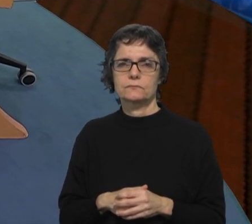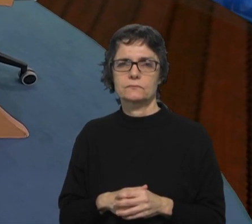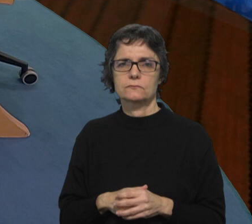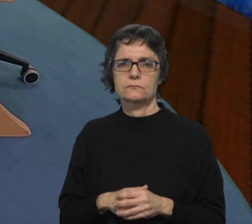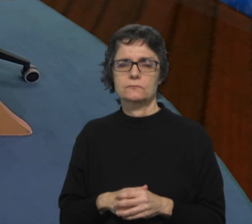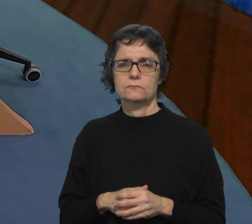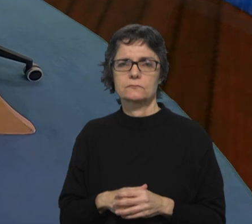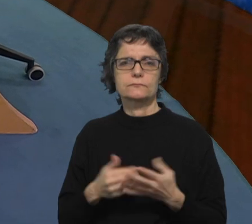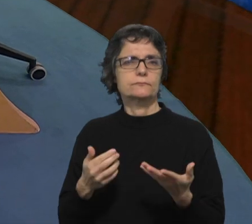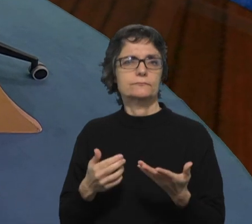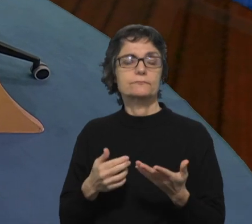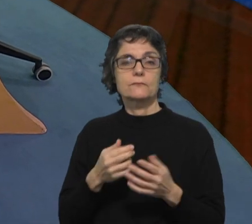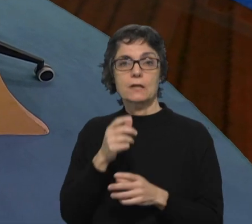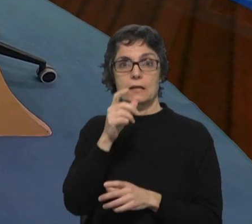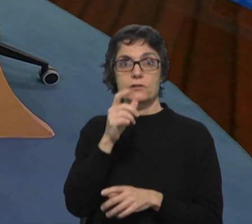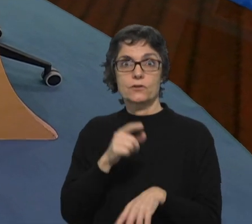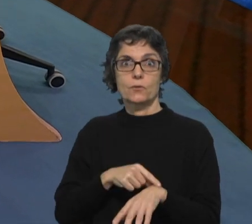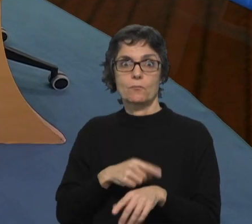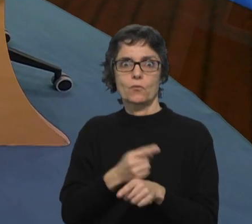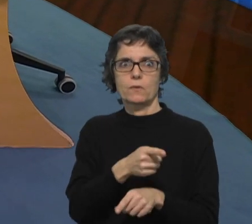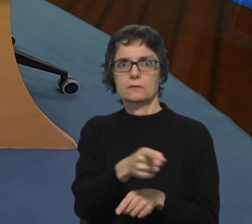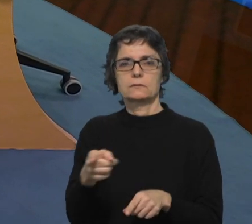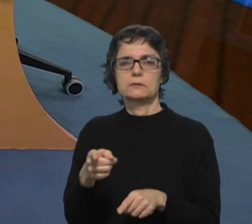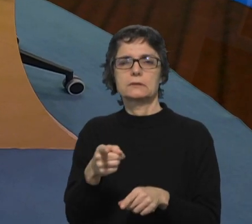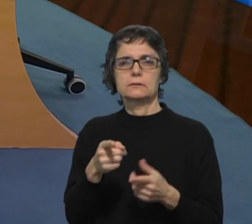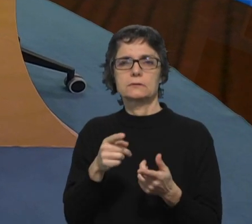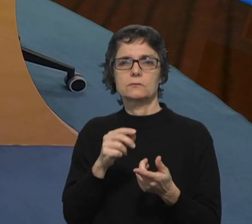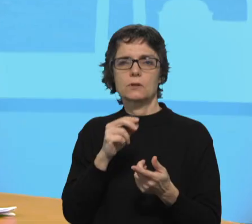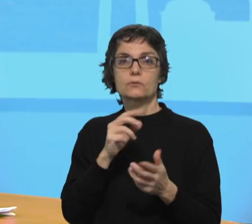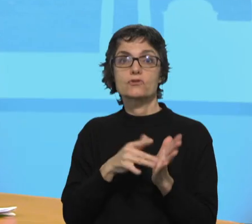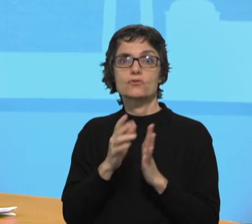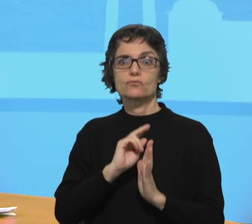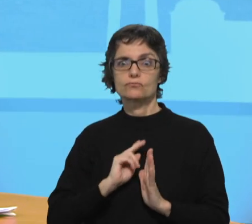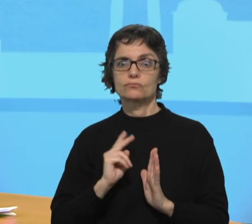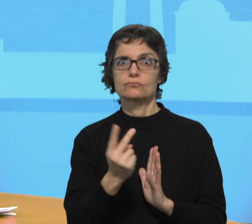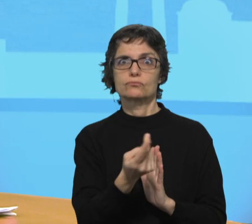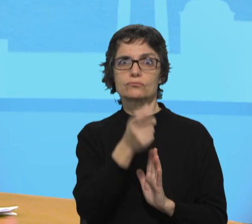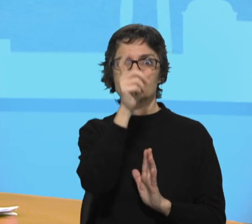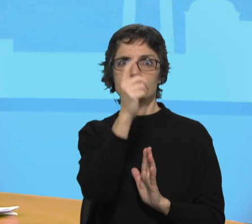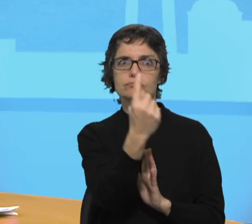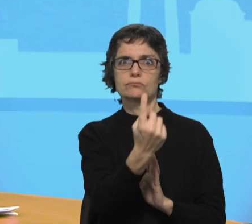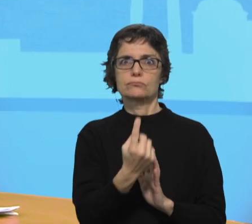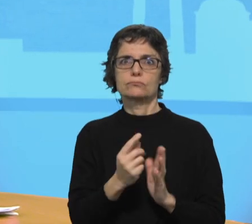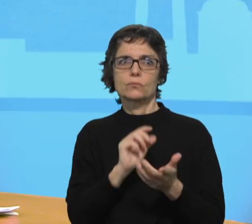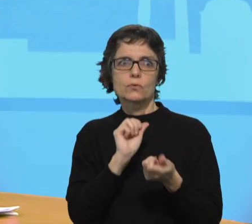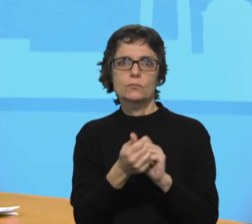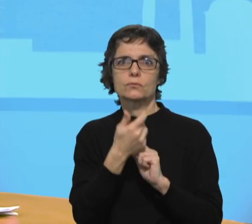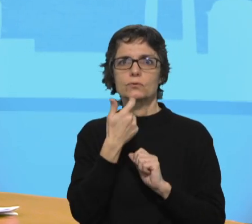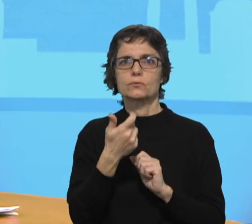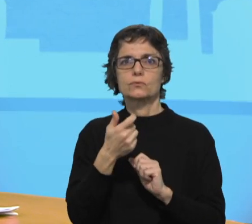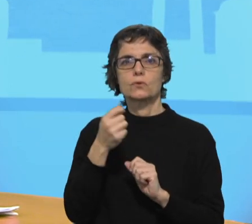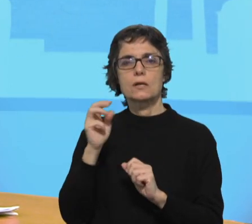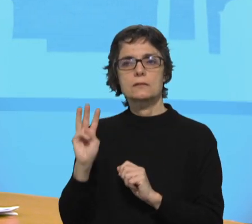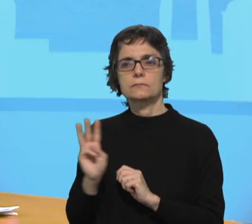Este episódio da Transfiguração, os discípulos no alto do monte, que têm uma experiência de